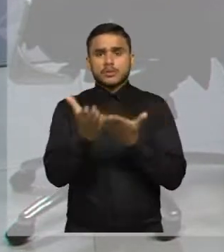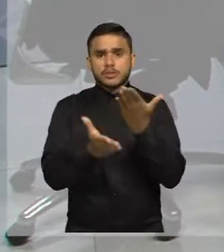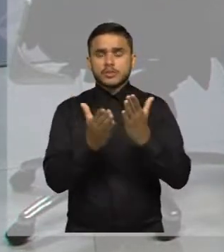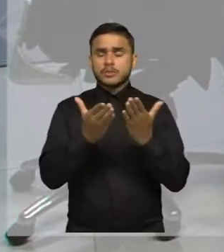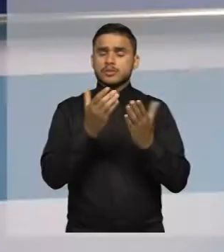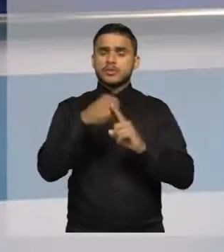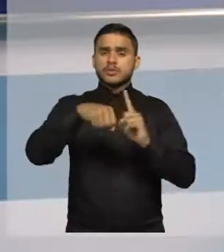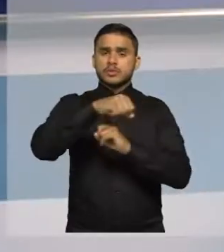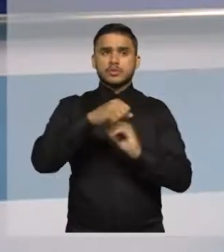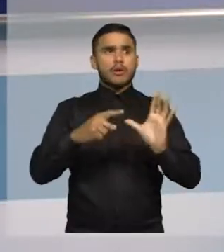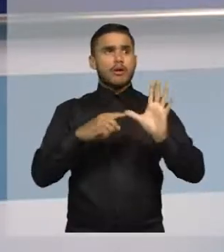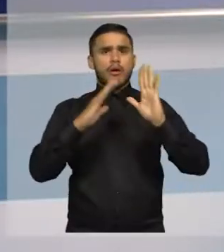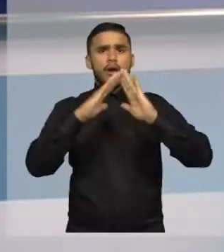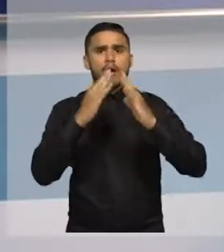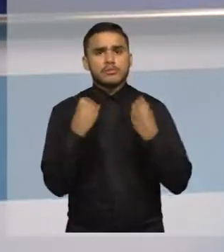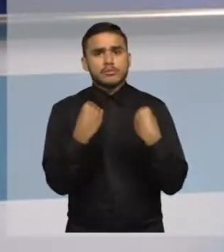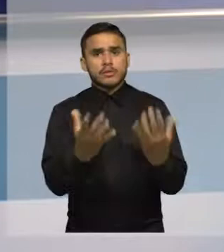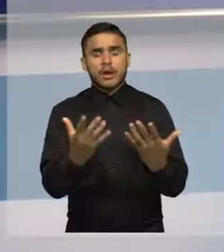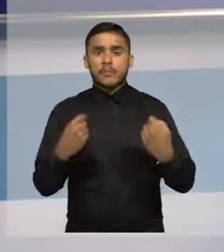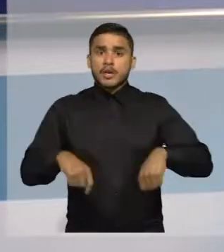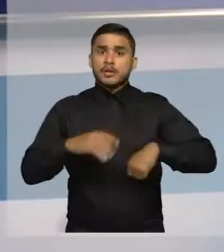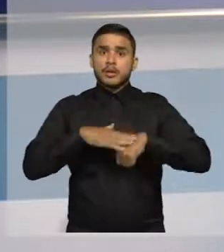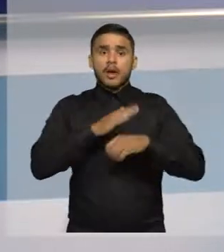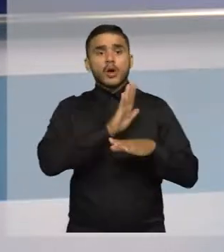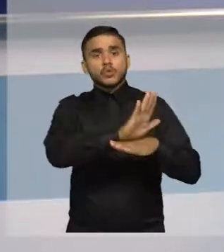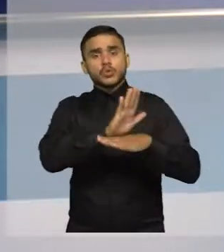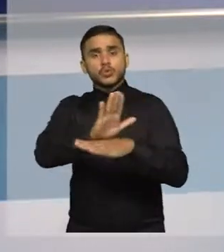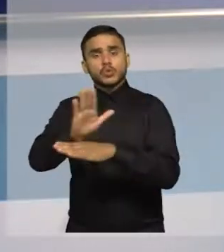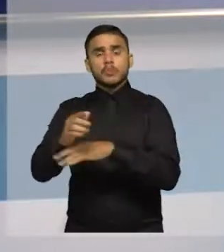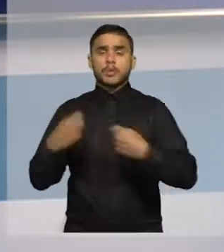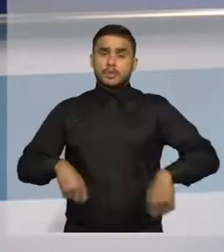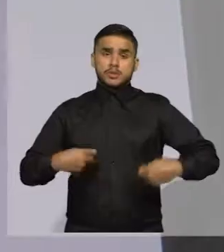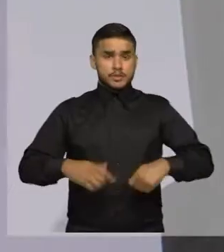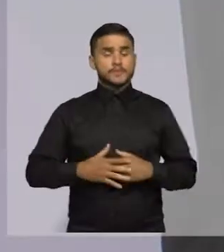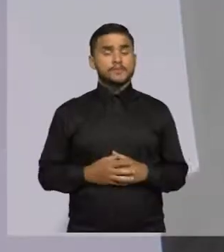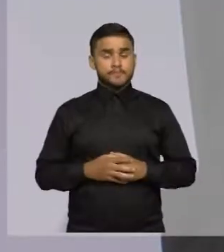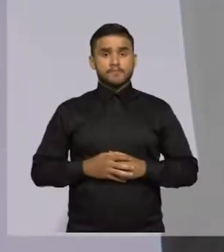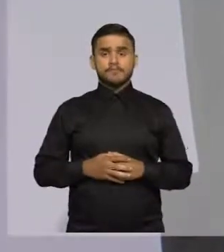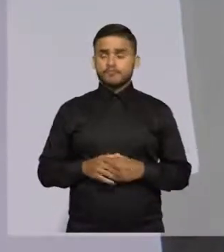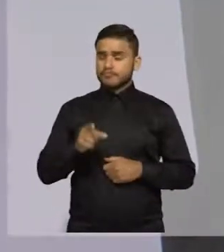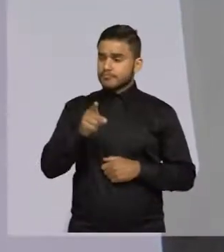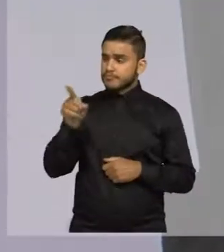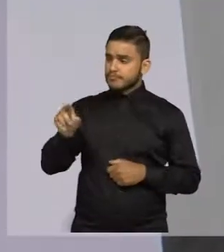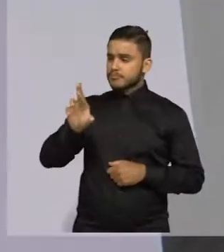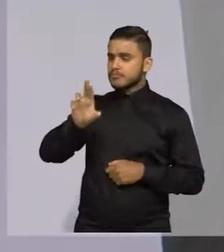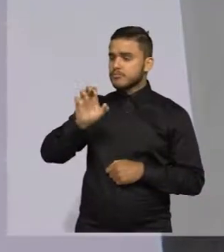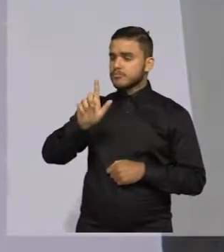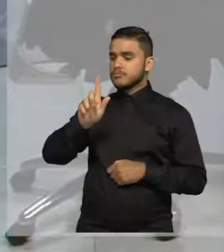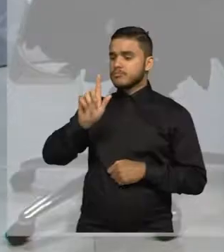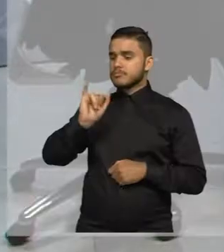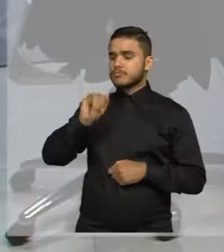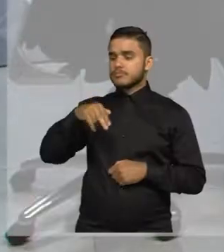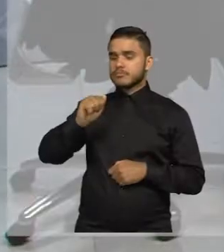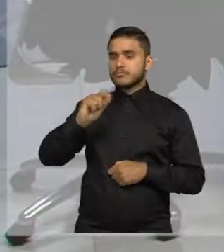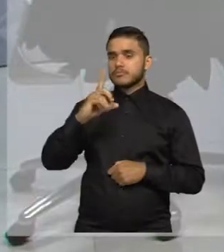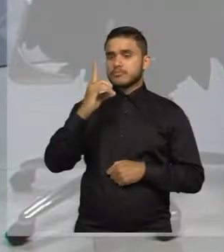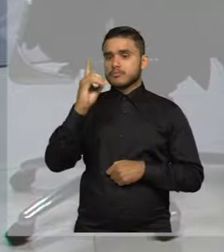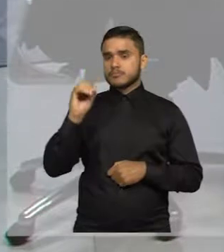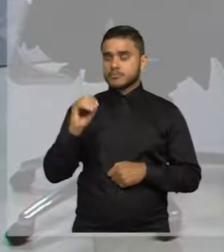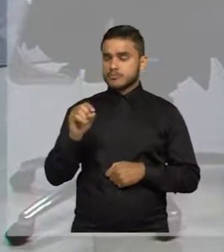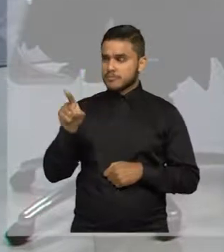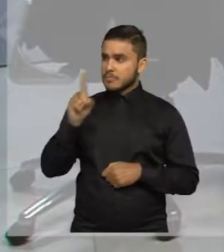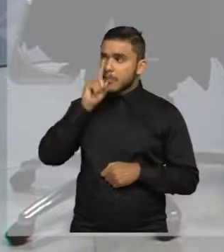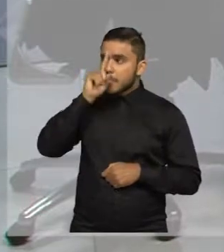promover uma sociedade menos desigual, compreensível por esse aspecto. Reginaldo Vasconcelos, a democracia